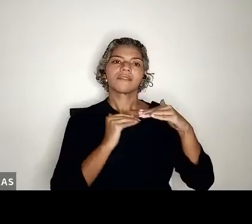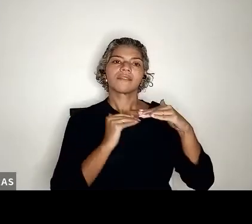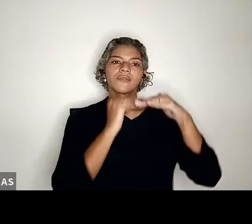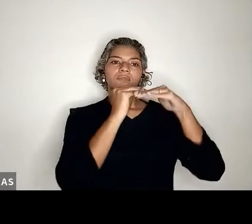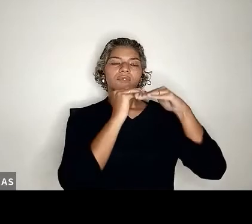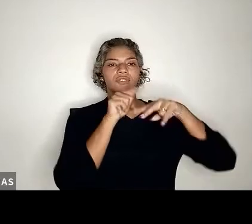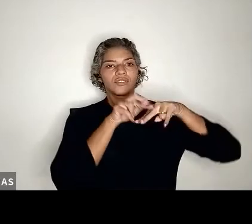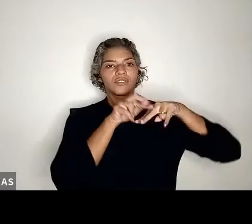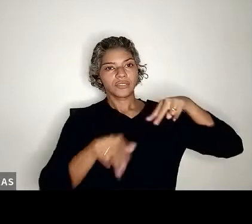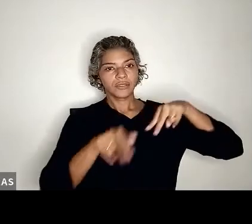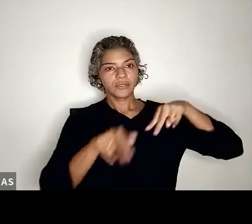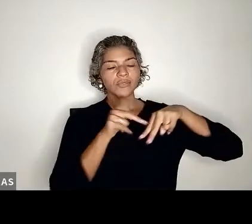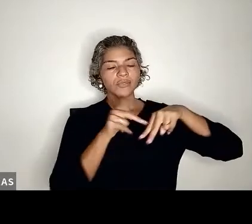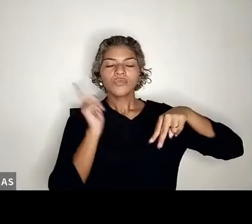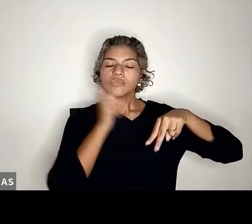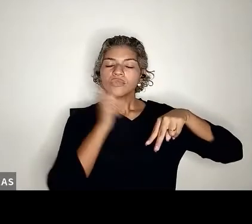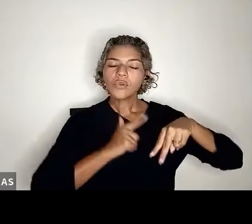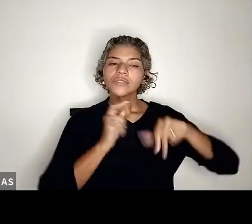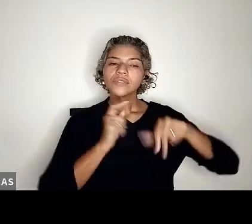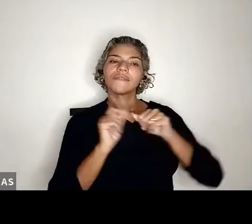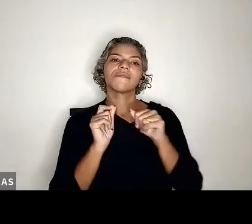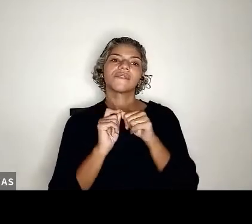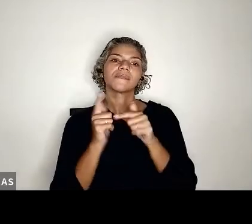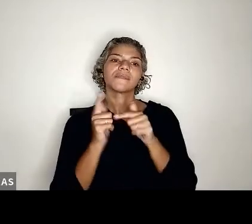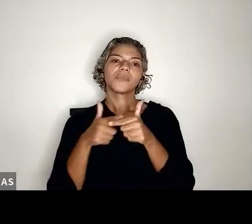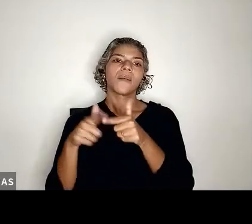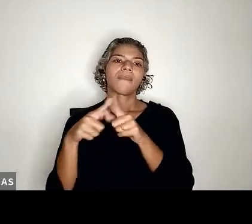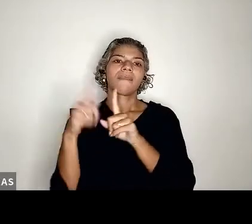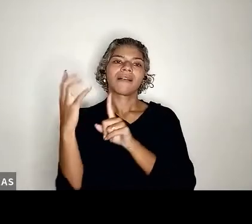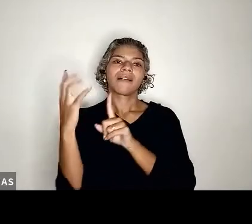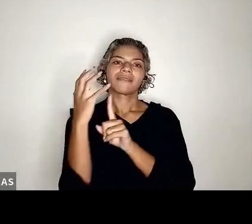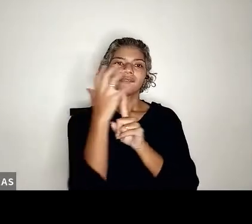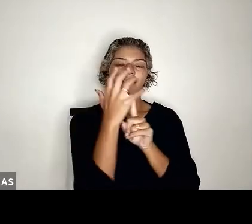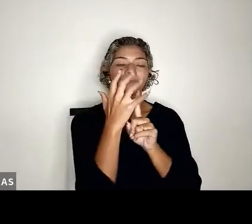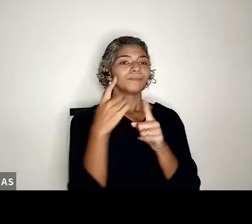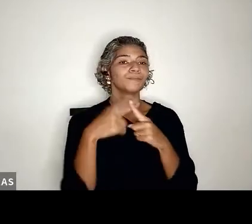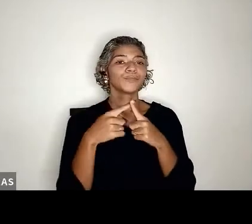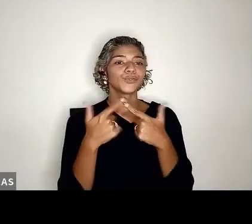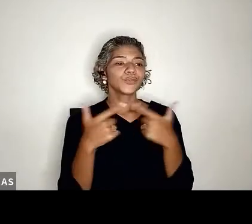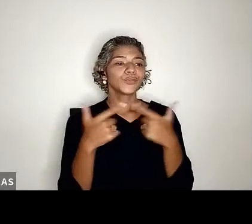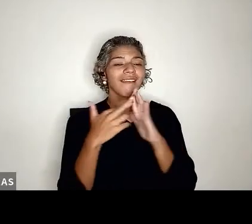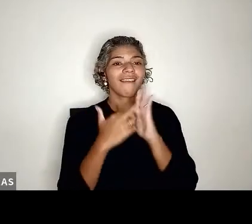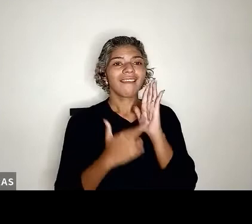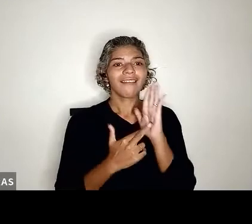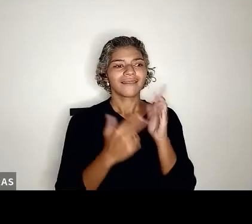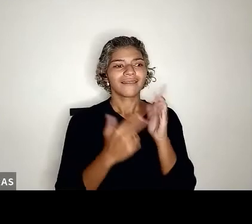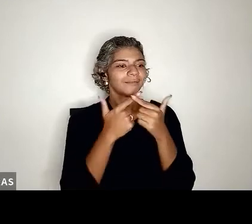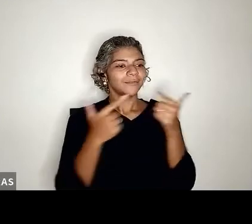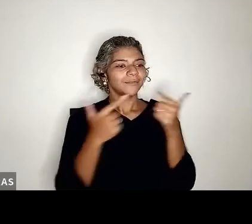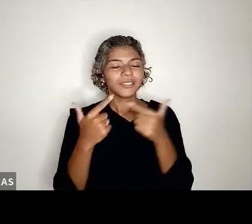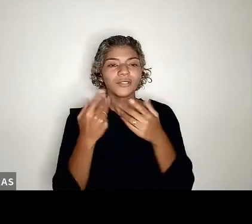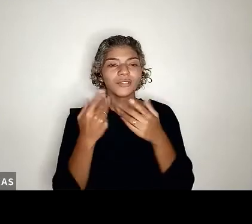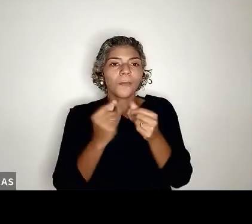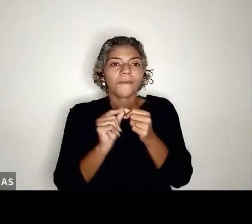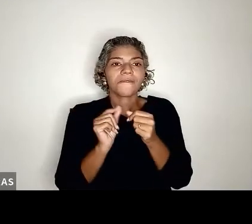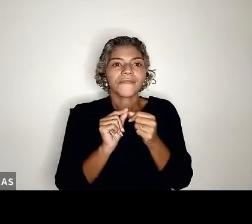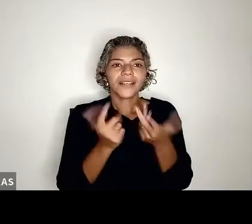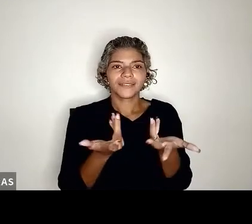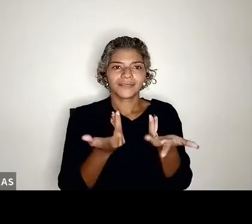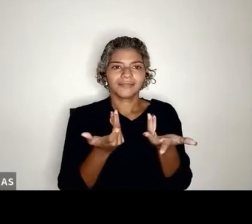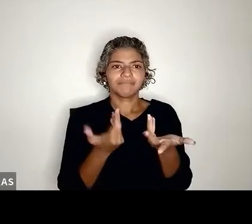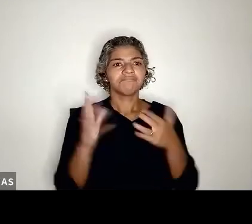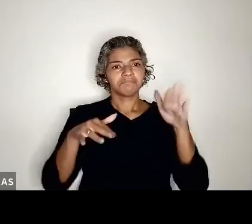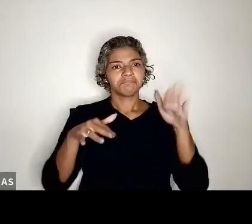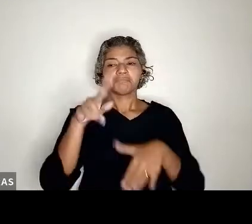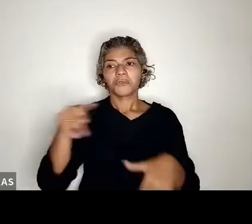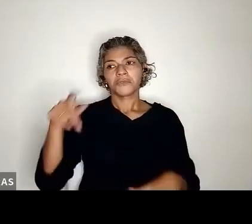de assédio, porque a gente não tinha regras e procedimentos. O que fazer? E, no geral, muitas professoras identificadas como